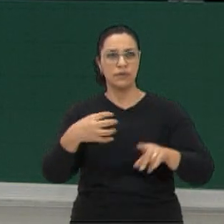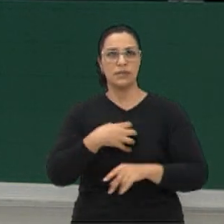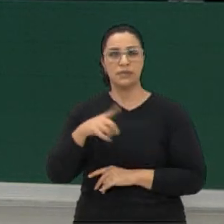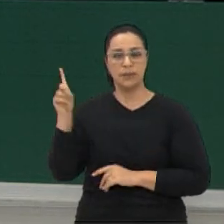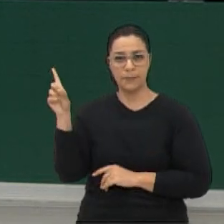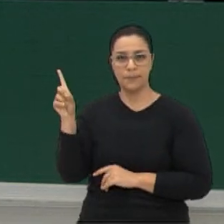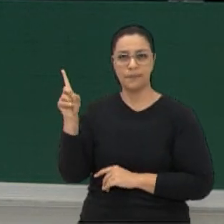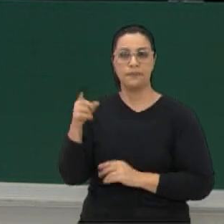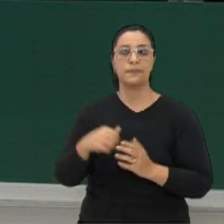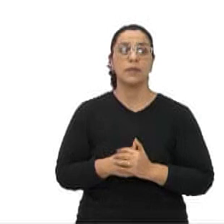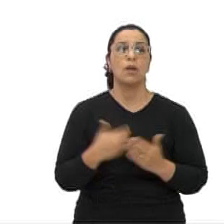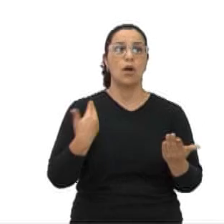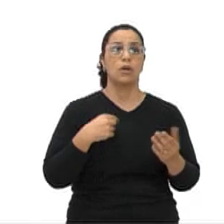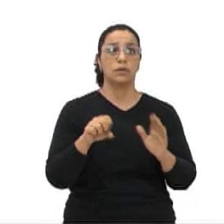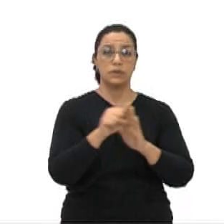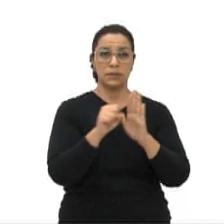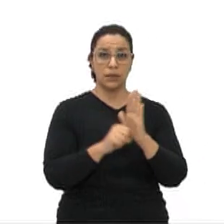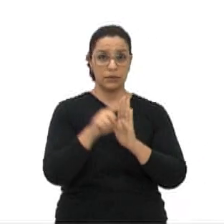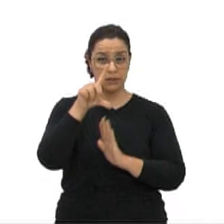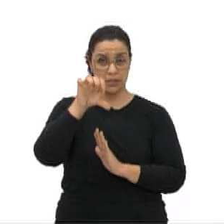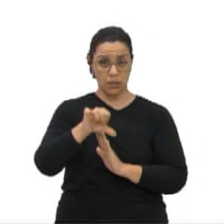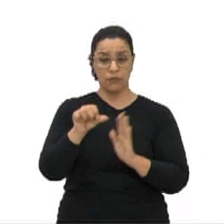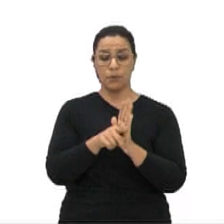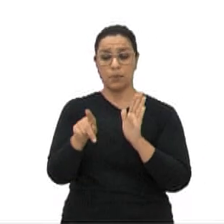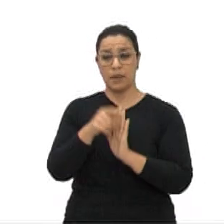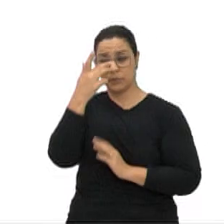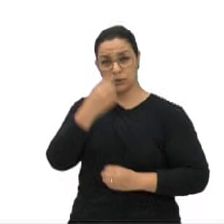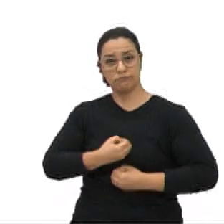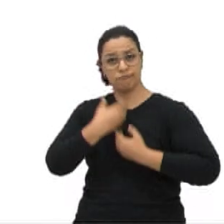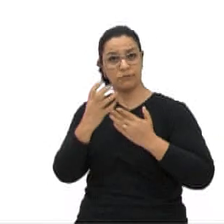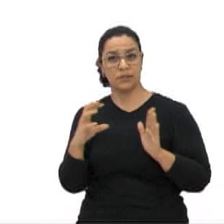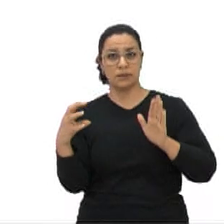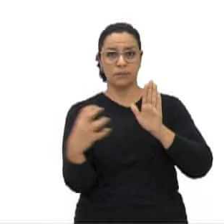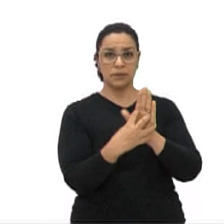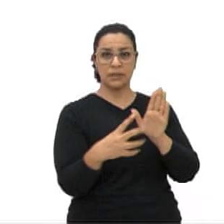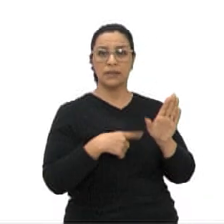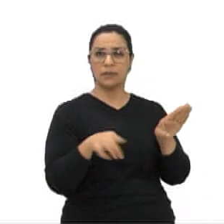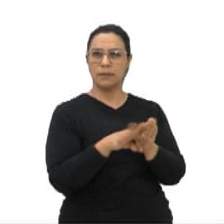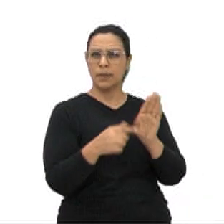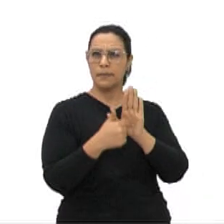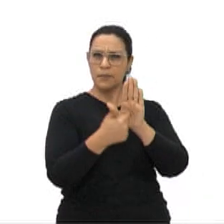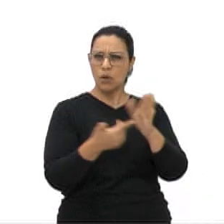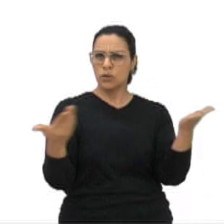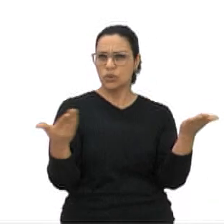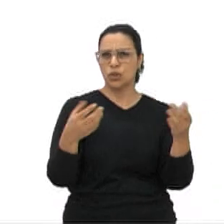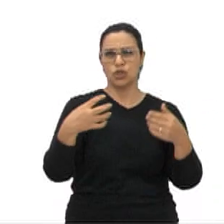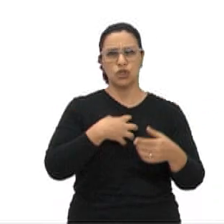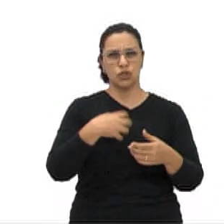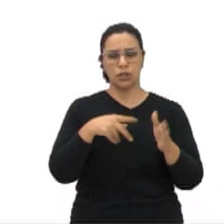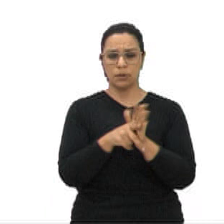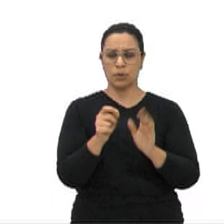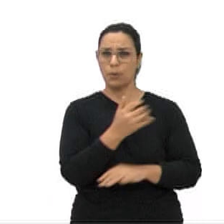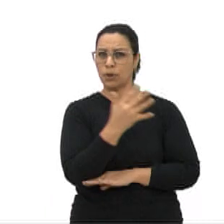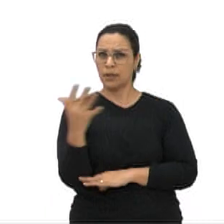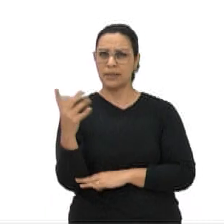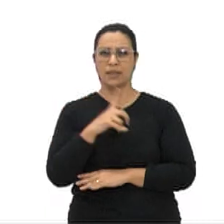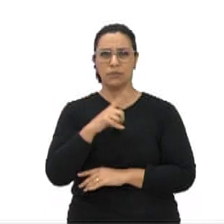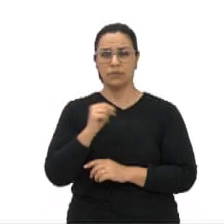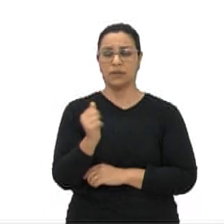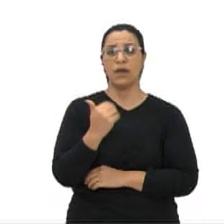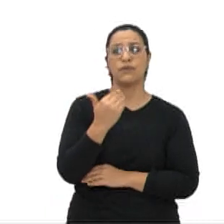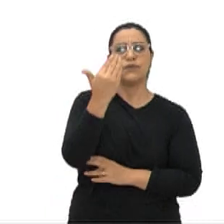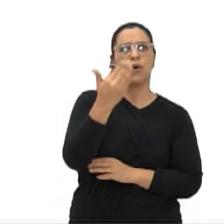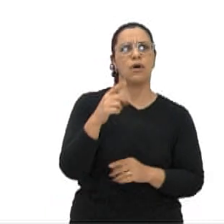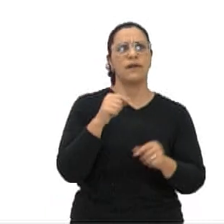resultado, tá? A gente pode ver isso. No século XIX, os impressionistas, ainda que feitos as paisagens ao ar